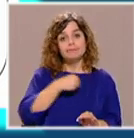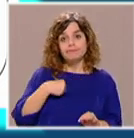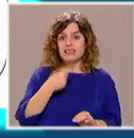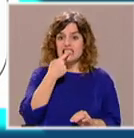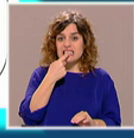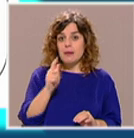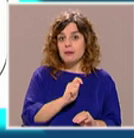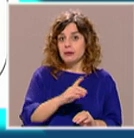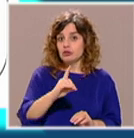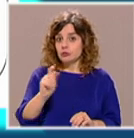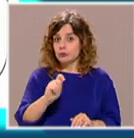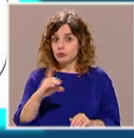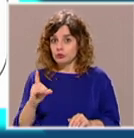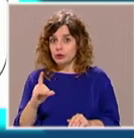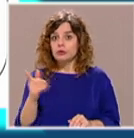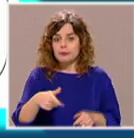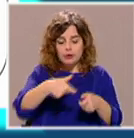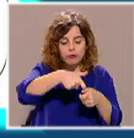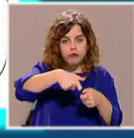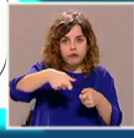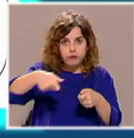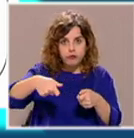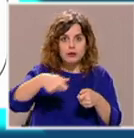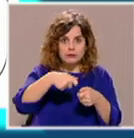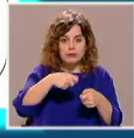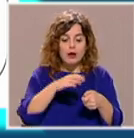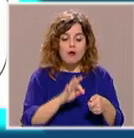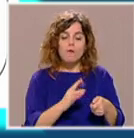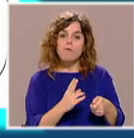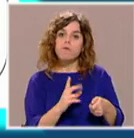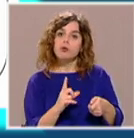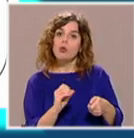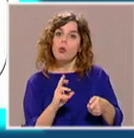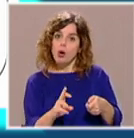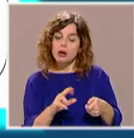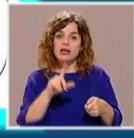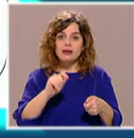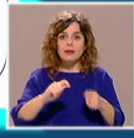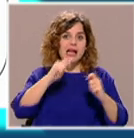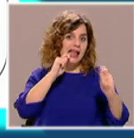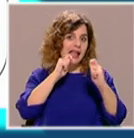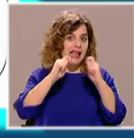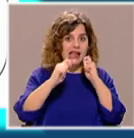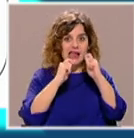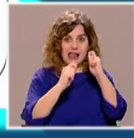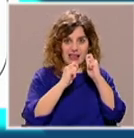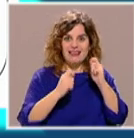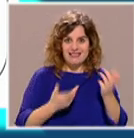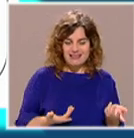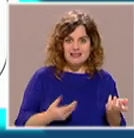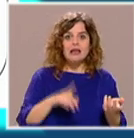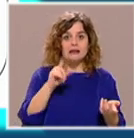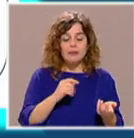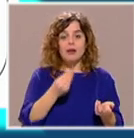devemos usar uma pasta dentífrica com flúor e o fio dental para retirar os resíduos dos alimentos que se colocam entre os dentes e escovar os dentes após todas